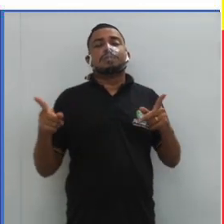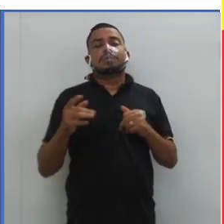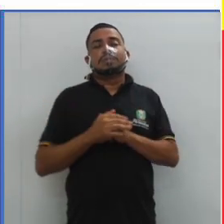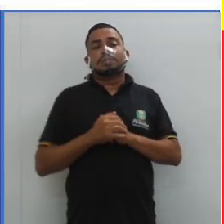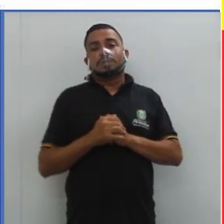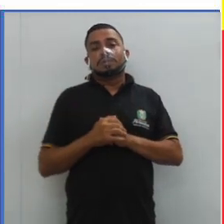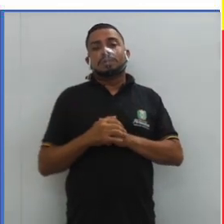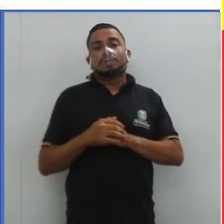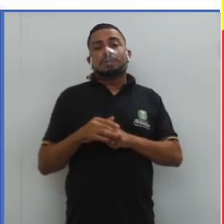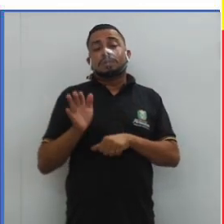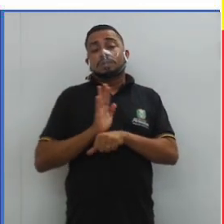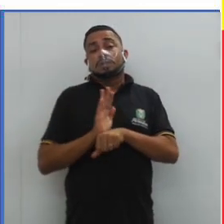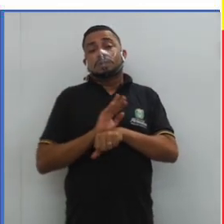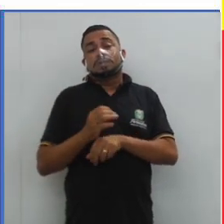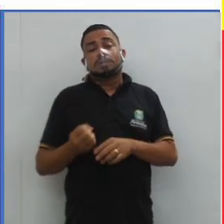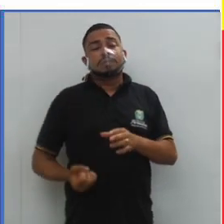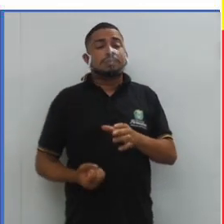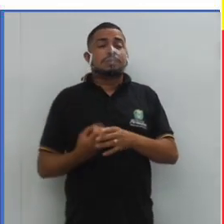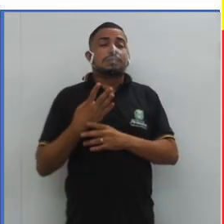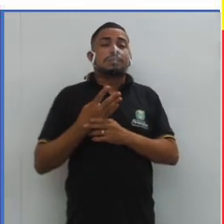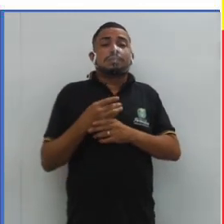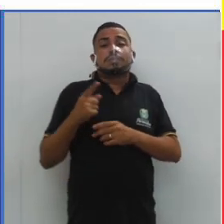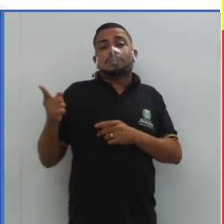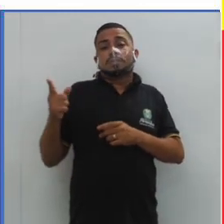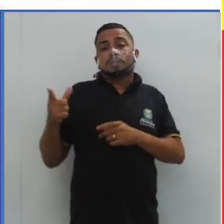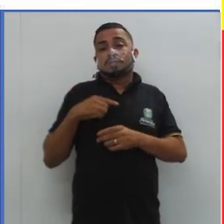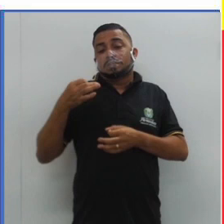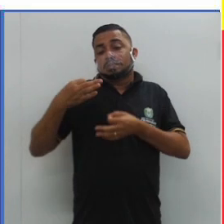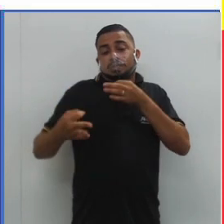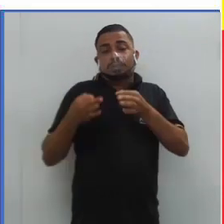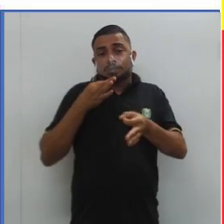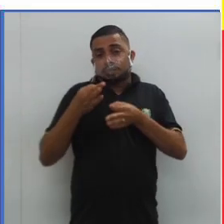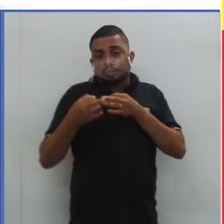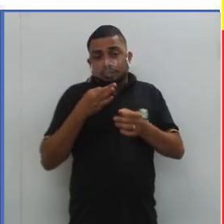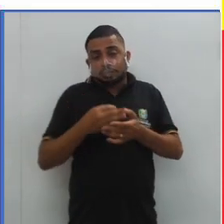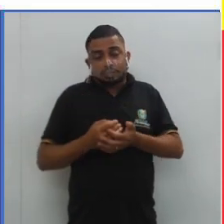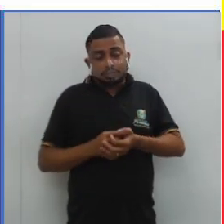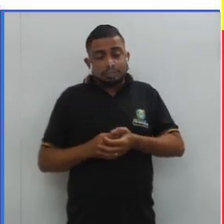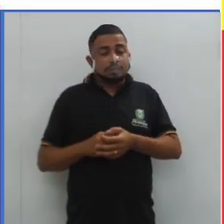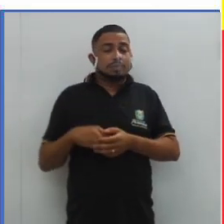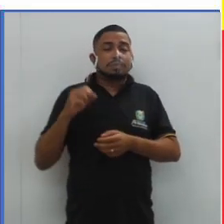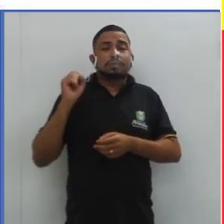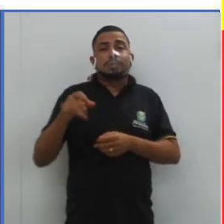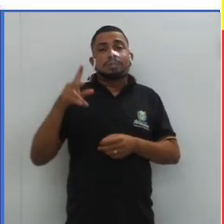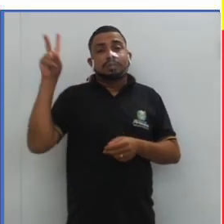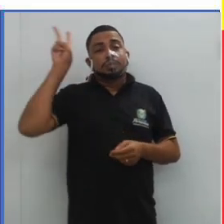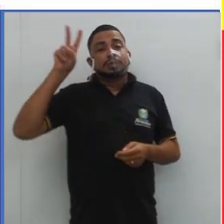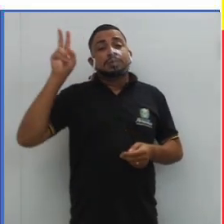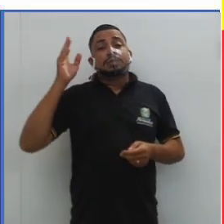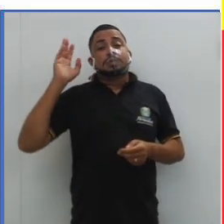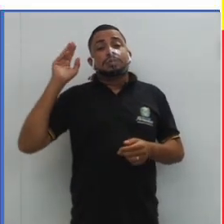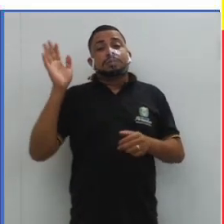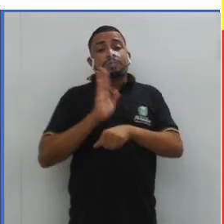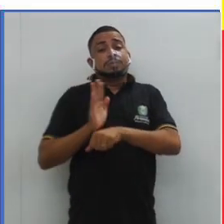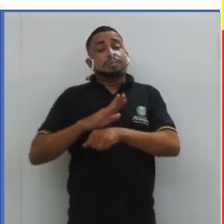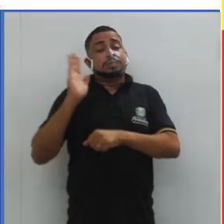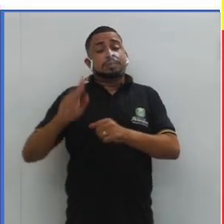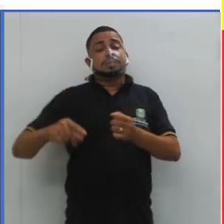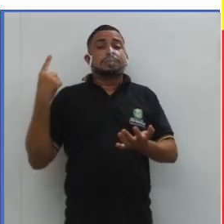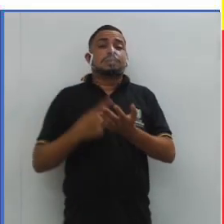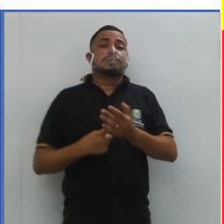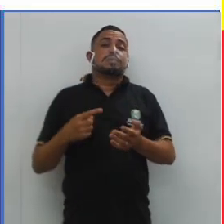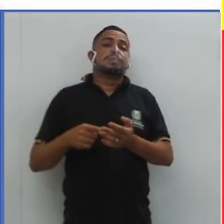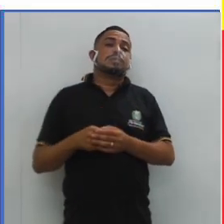diferentes cenas que o cinema elabora o seu discurso, certo? Apesar de a história do filme já estar definida desde